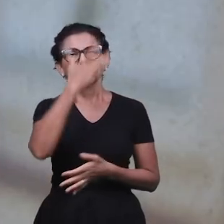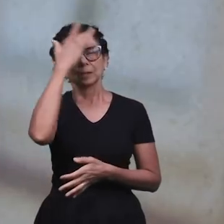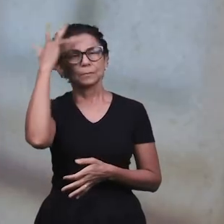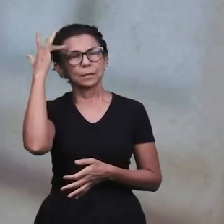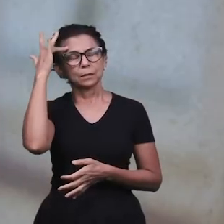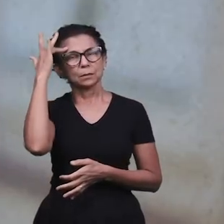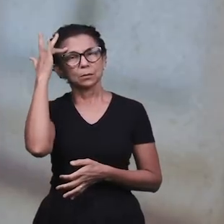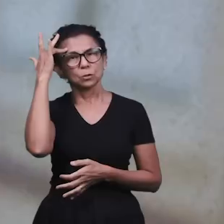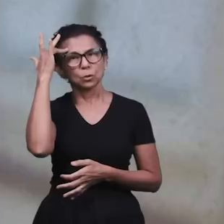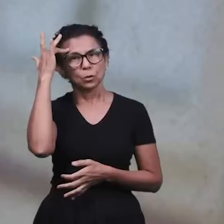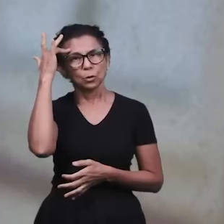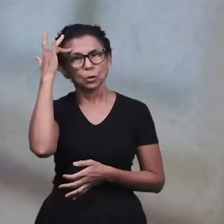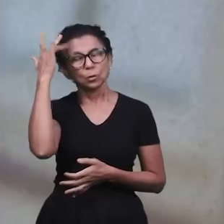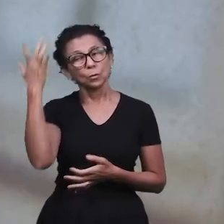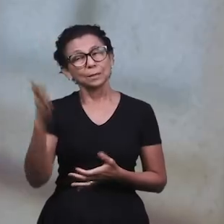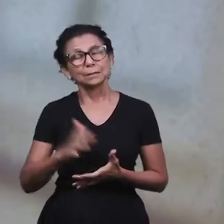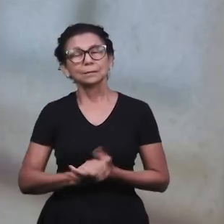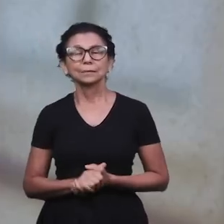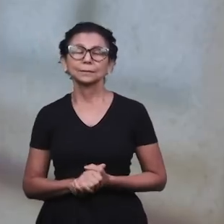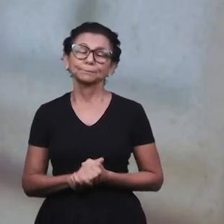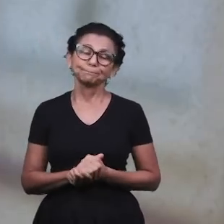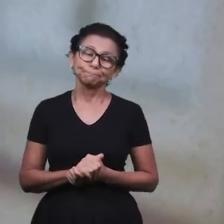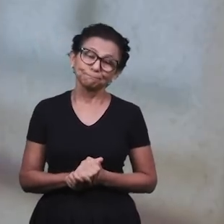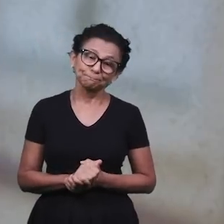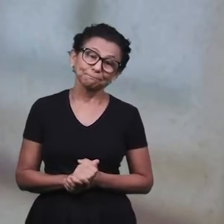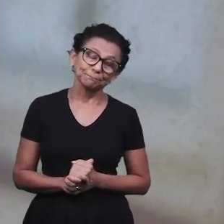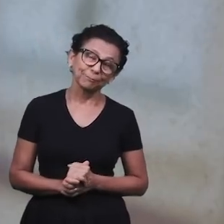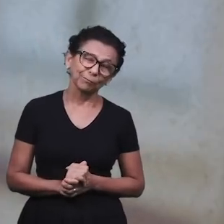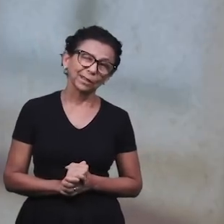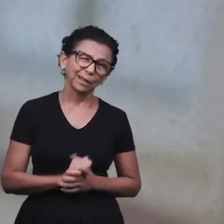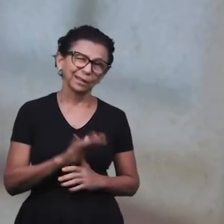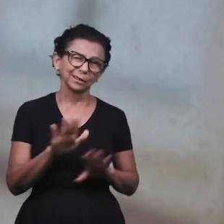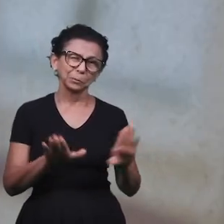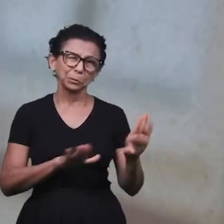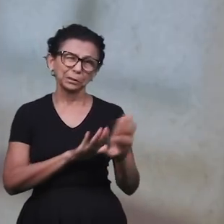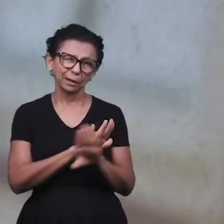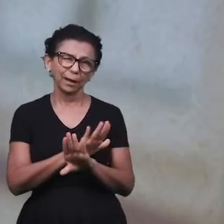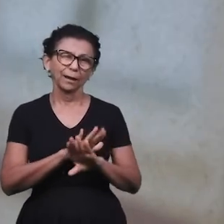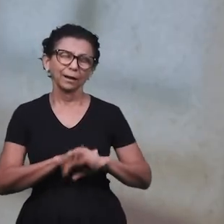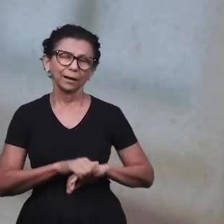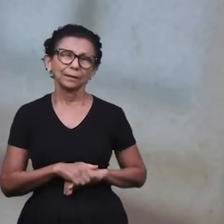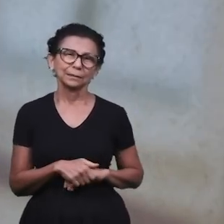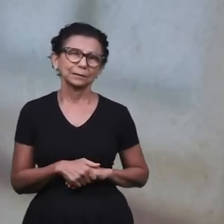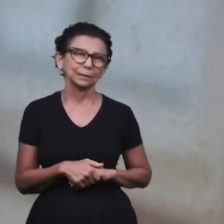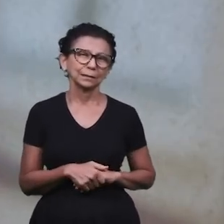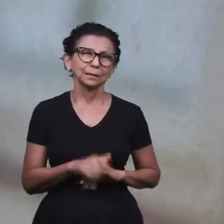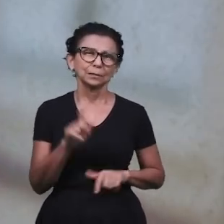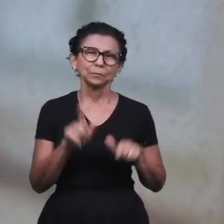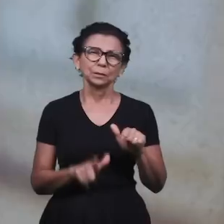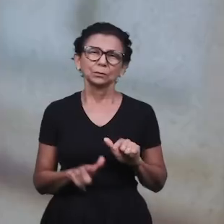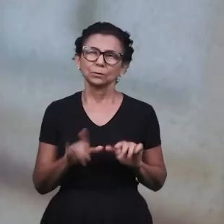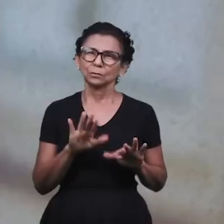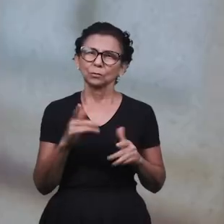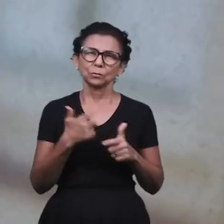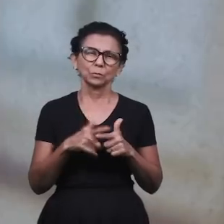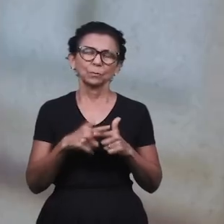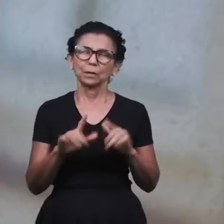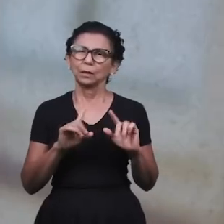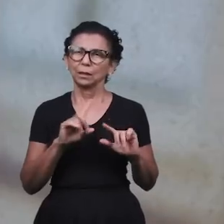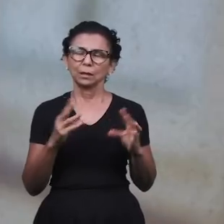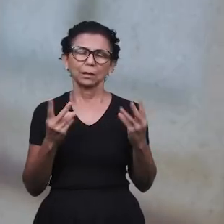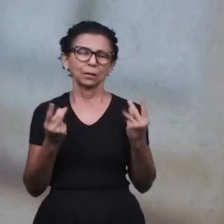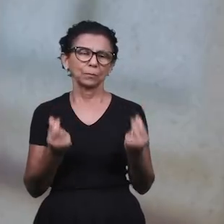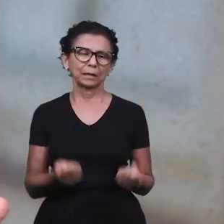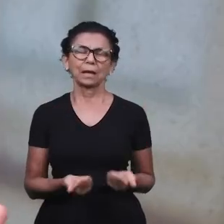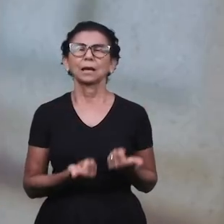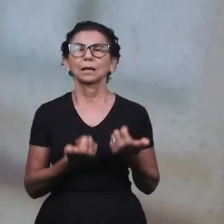e tudo querem levar para o poder judiciário. Tem questões que não merecem ser levadas ou não merecem ser